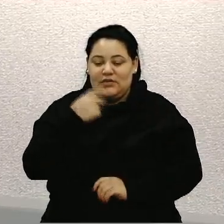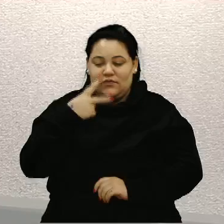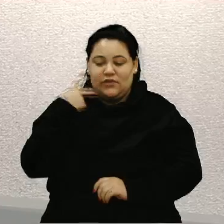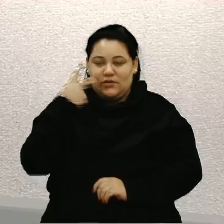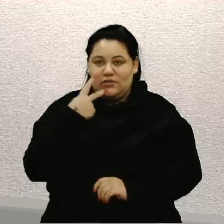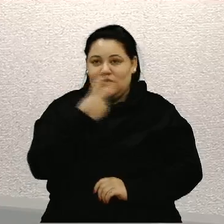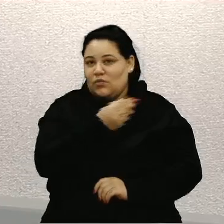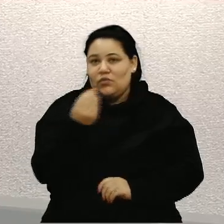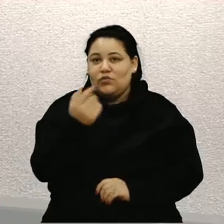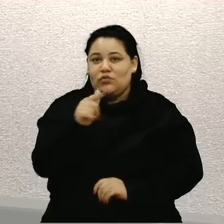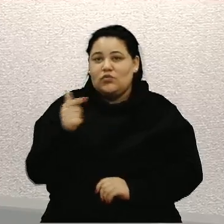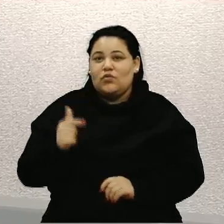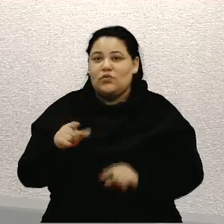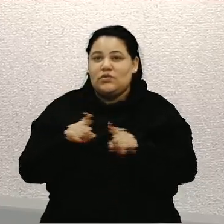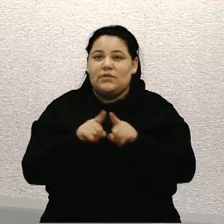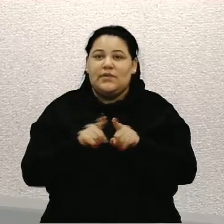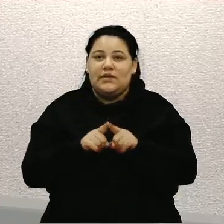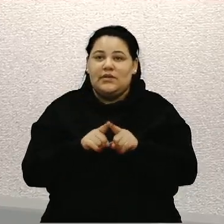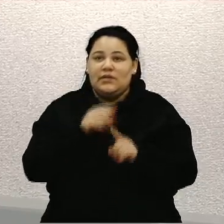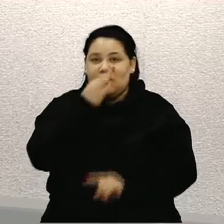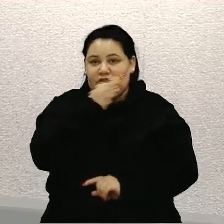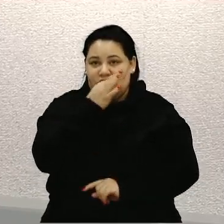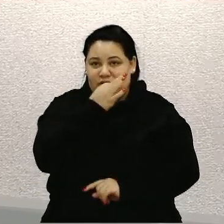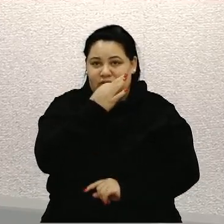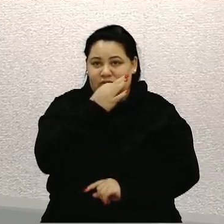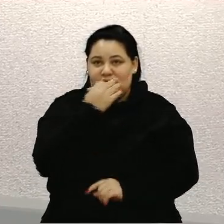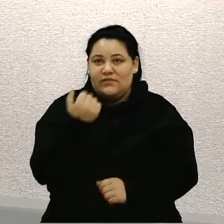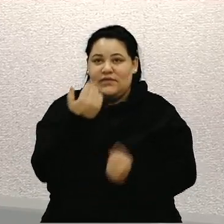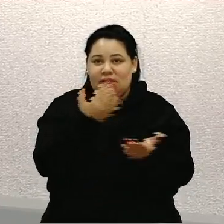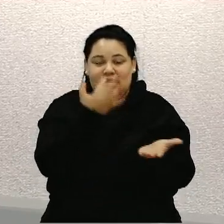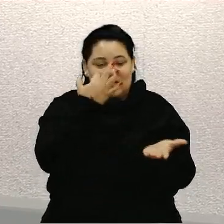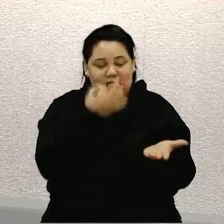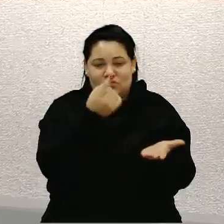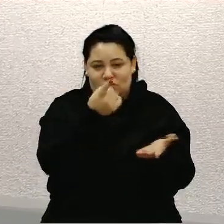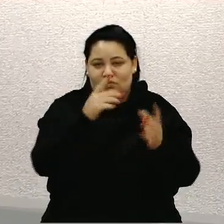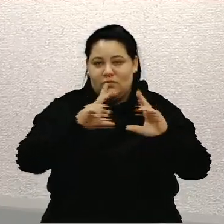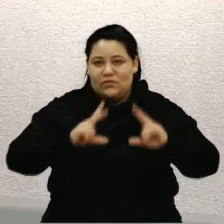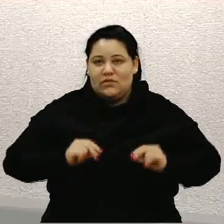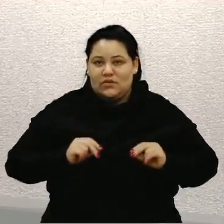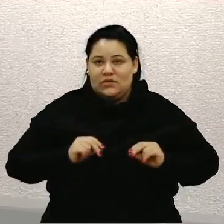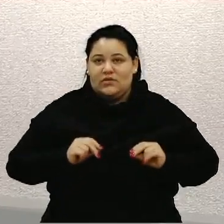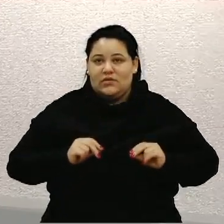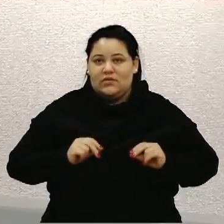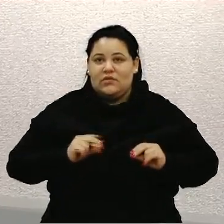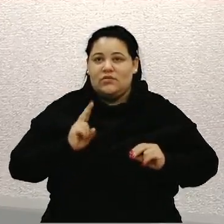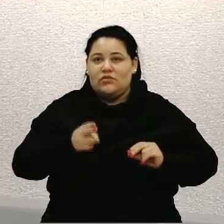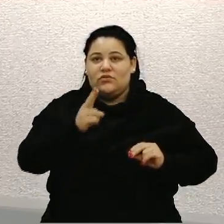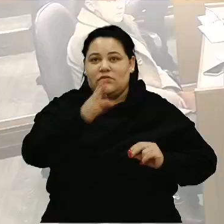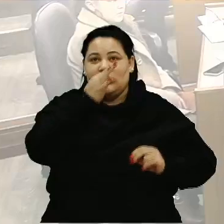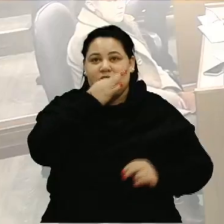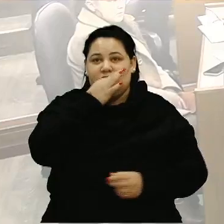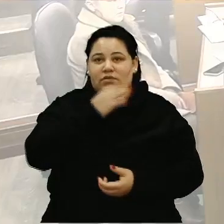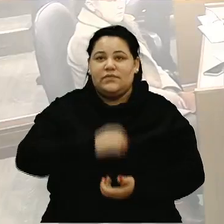muitos outros aqui, que Caxias vai dar a atenção que o senhor merece, sim. Tá? Fique em Caxias. Muito obrigado.